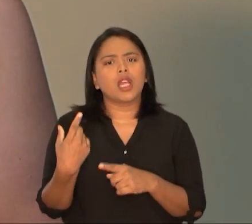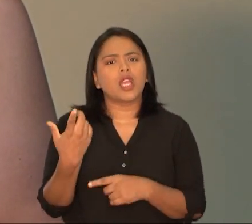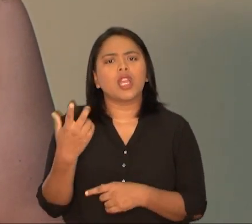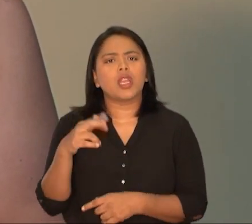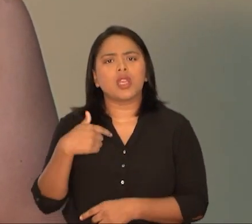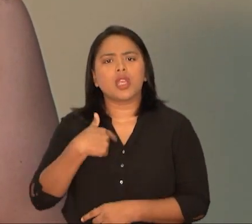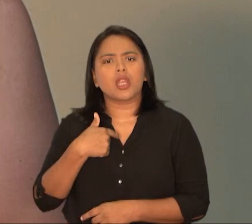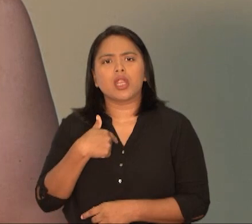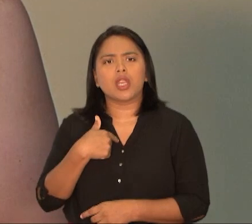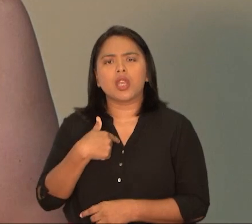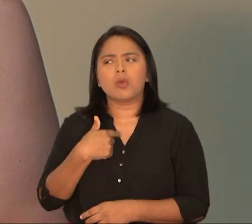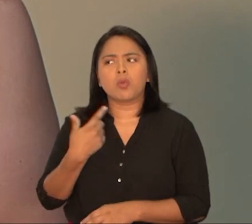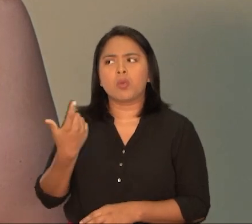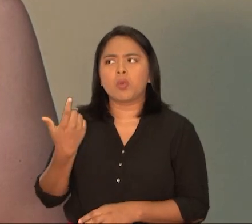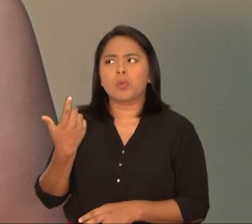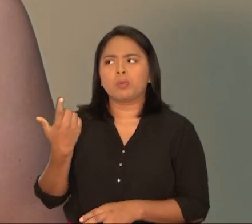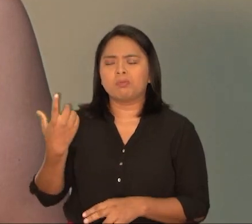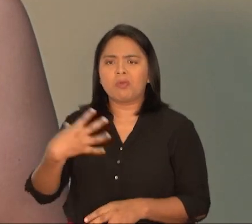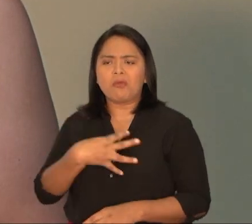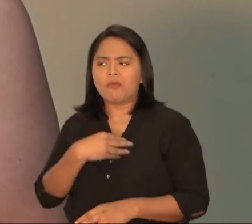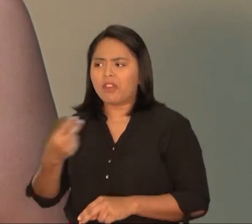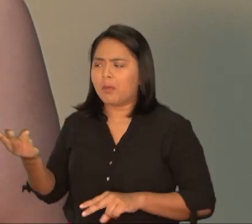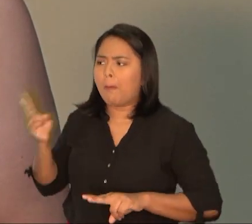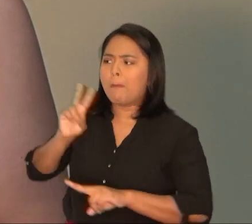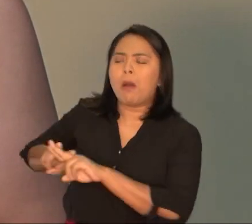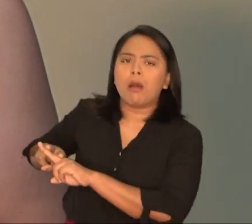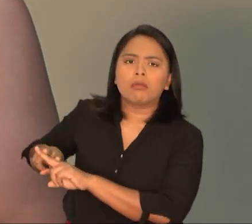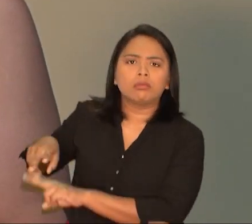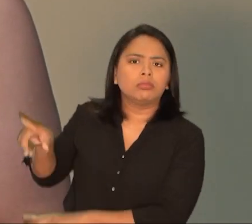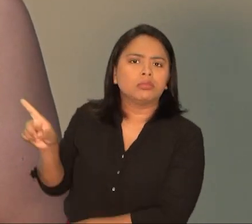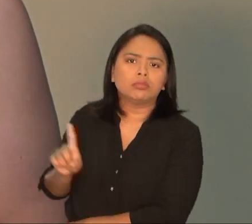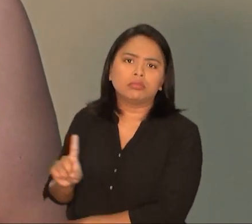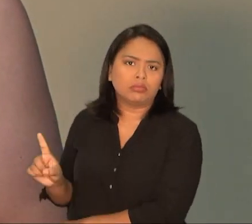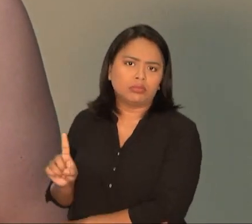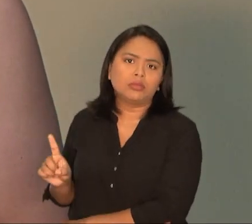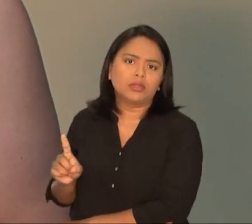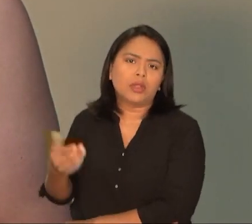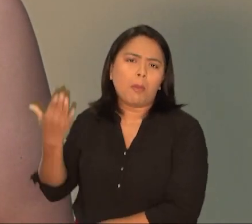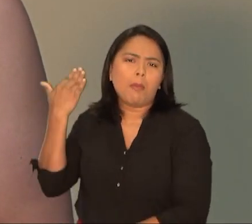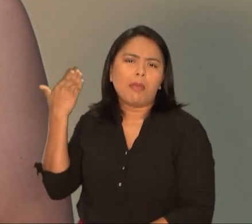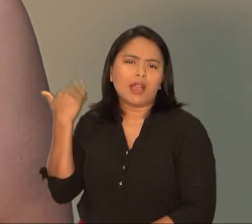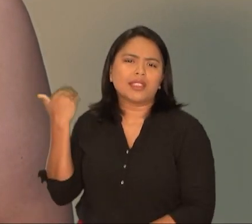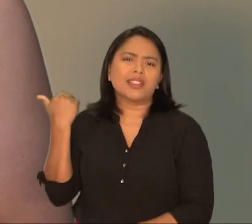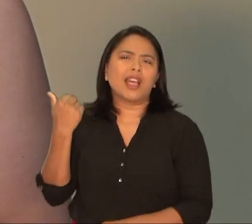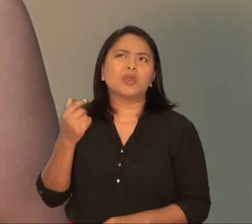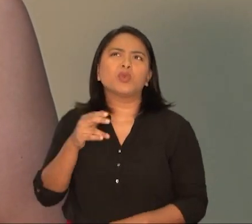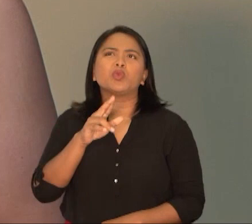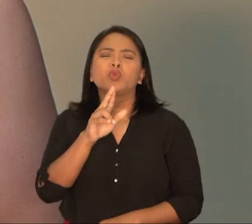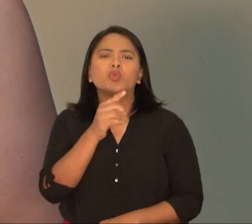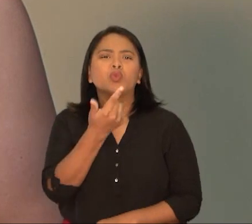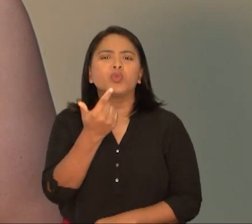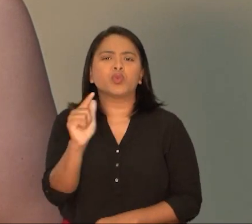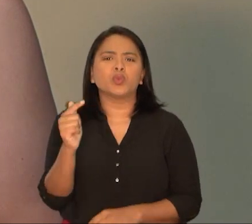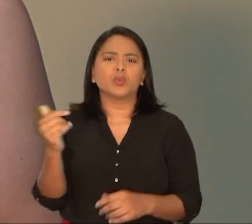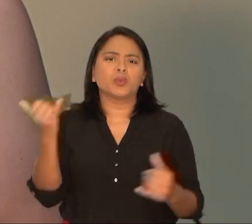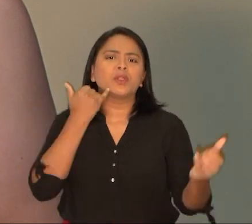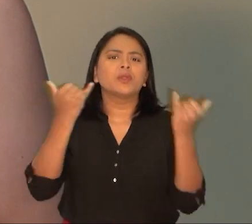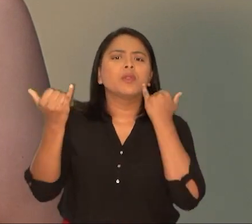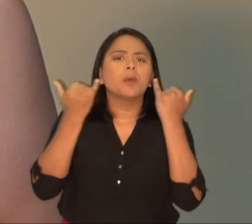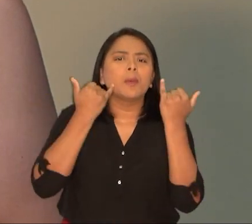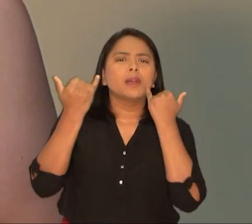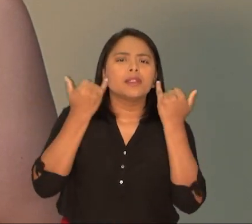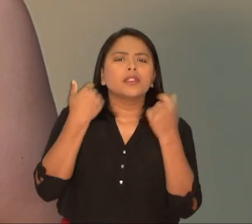eu não vou deixar ele trancado em casa, né? Que naquela época, por que a gente não ouvia falar no autismo? Porque muitas